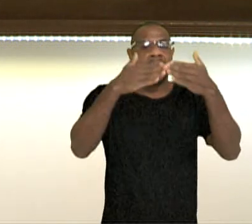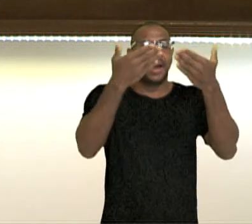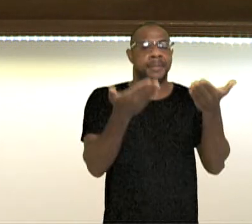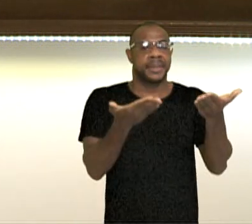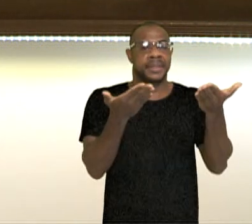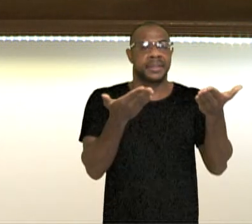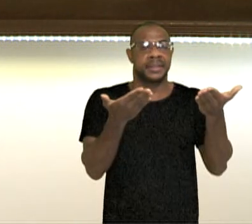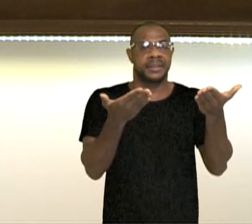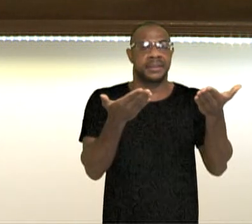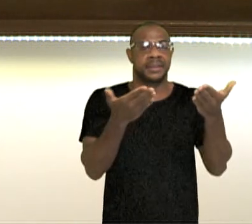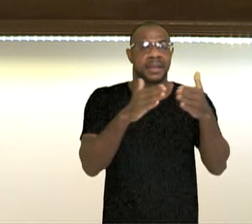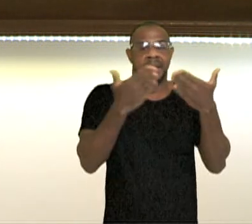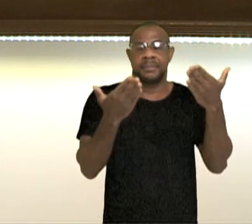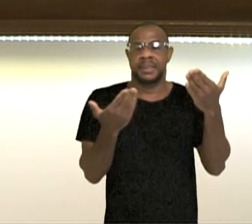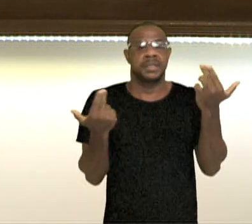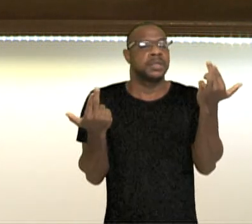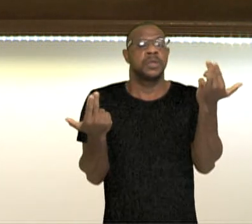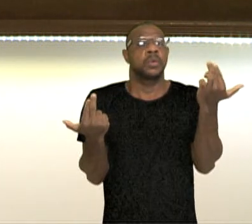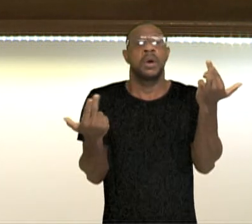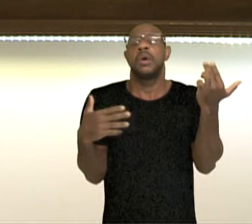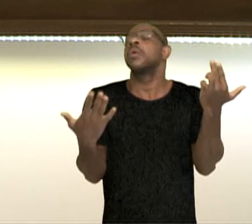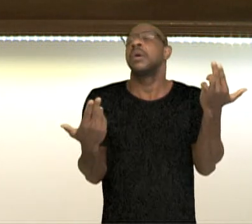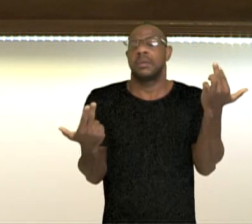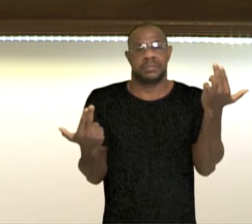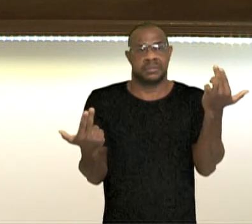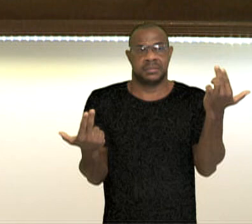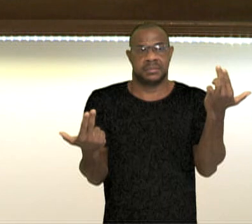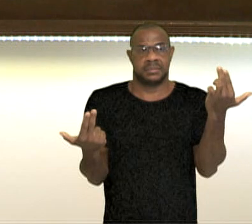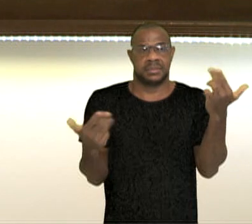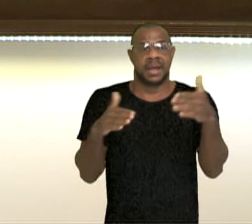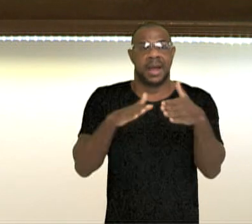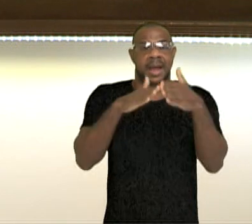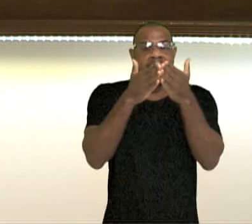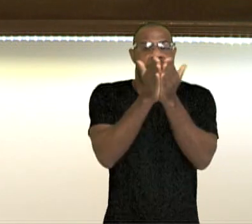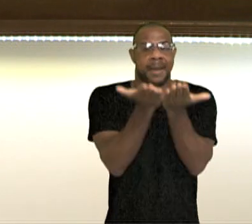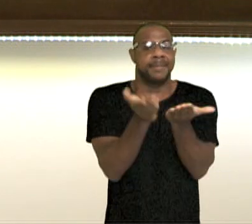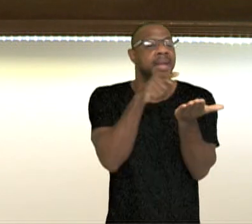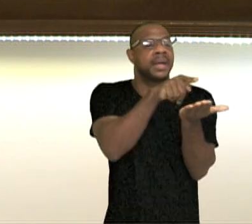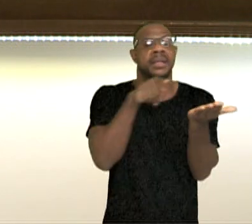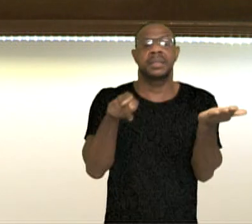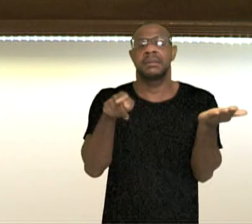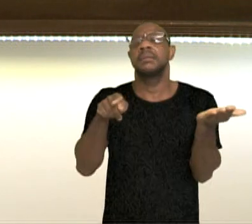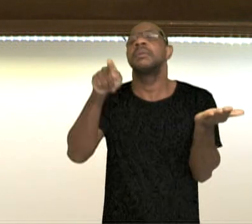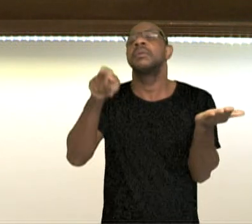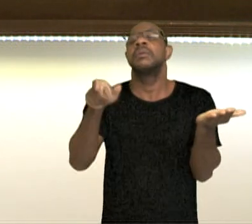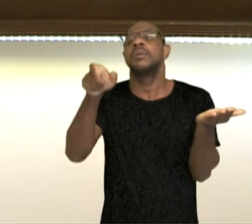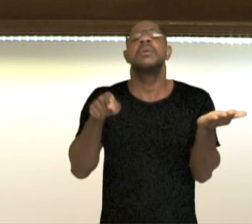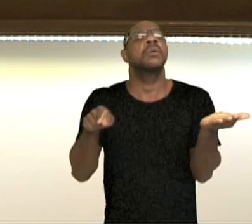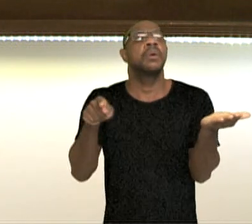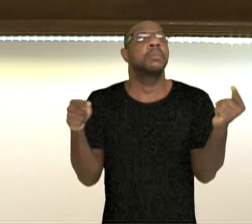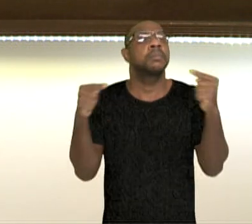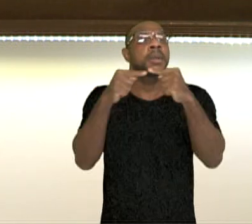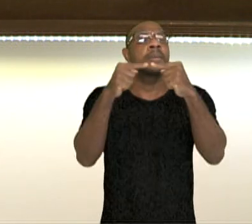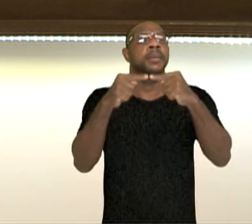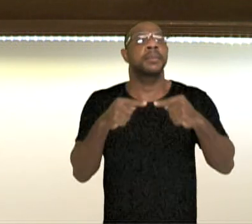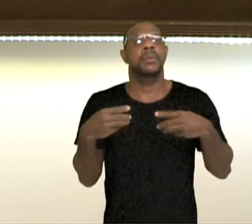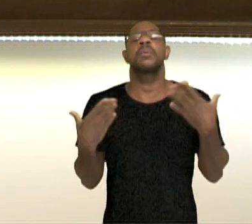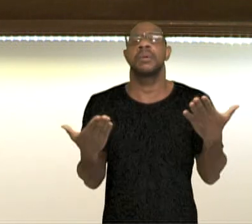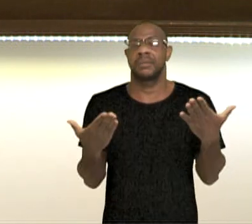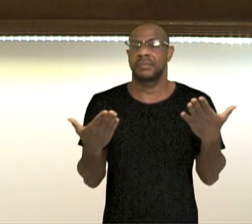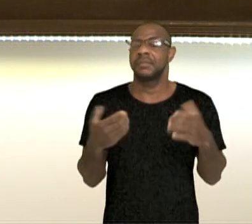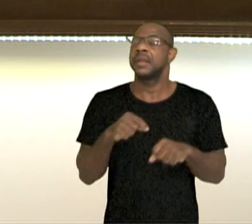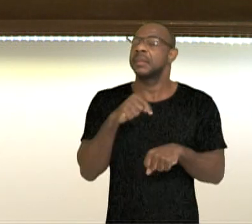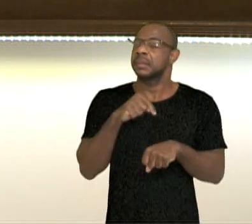que seria a representação, o desenho dele na forma aberta, planificada? Né? Você vai ligar isso aí. Eu vou